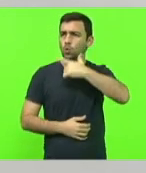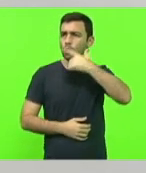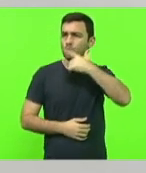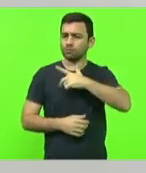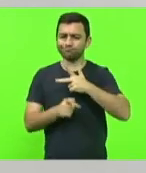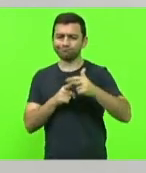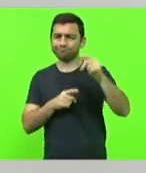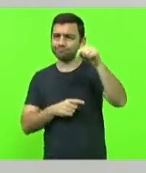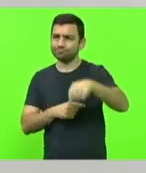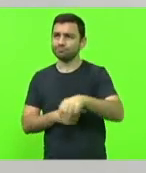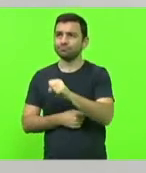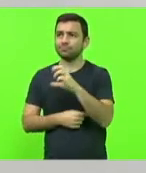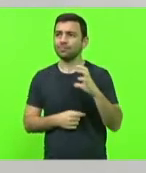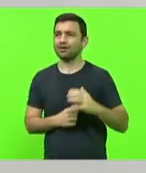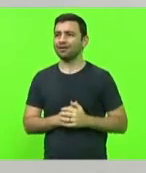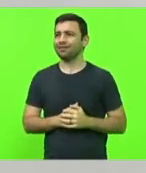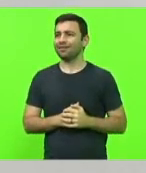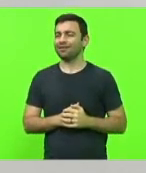aí,